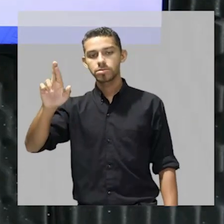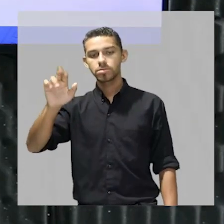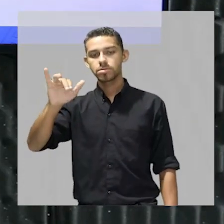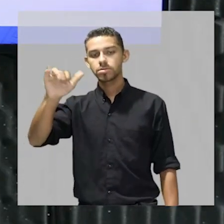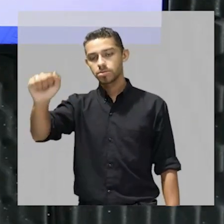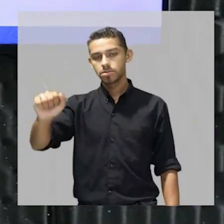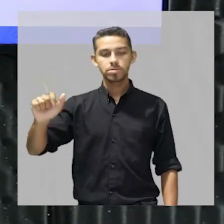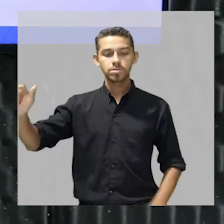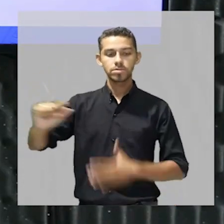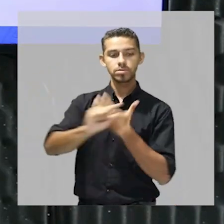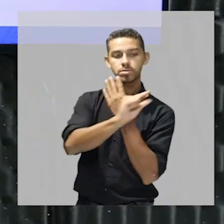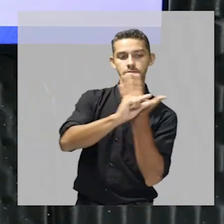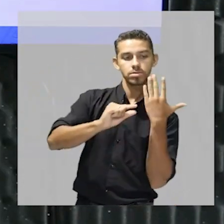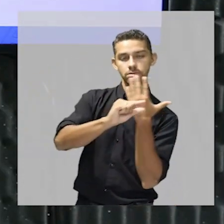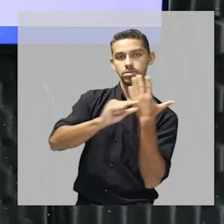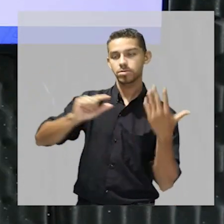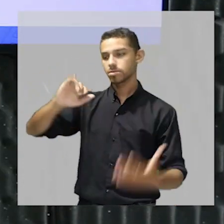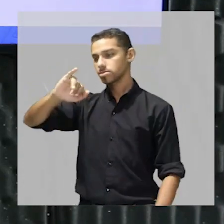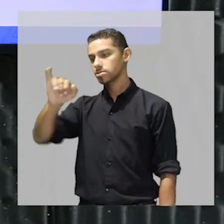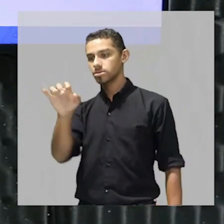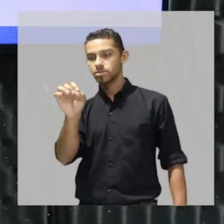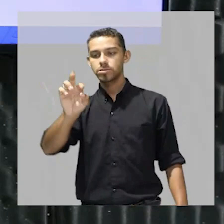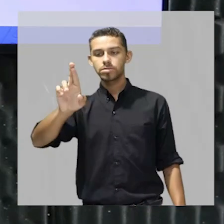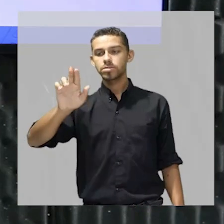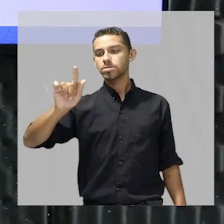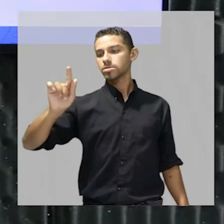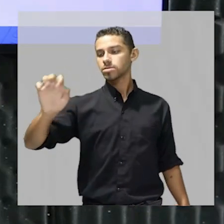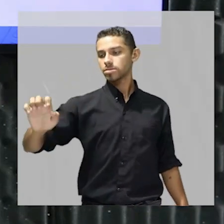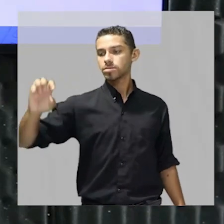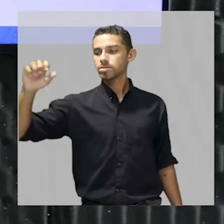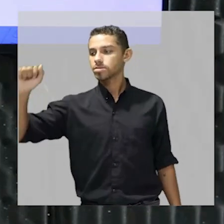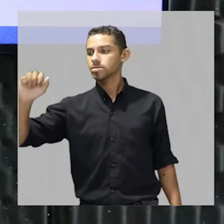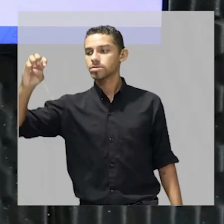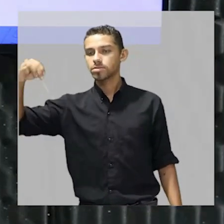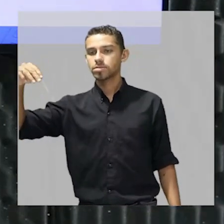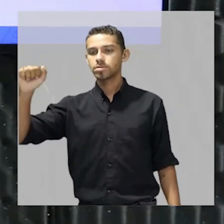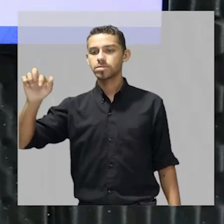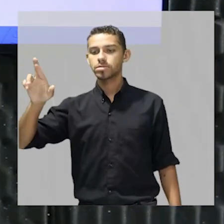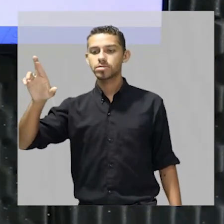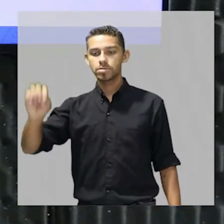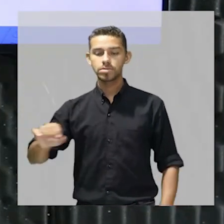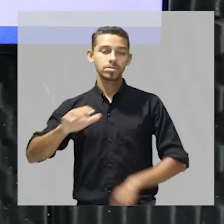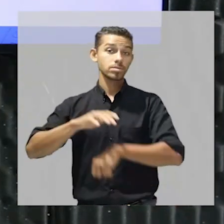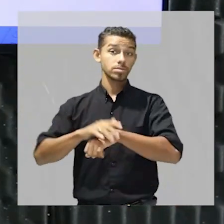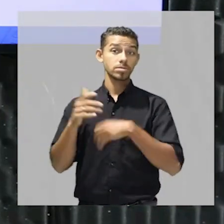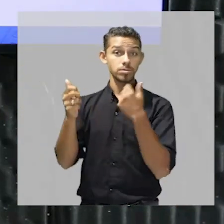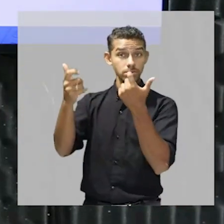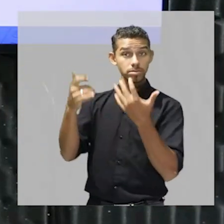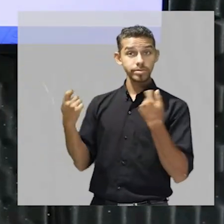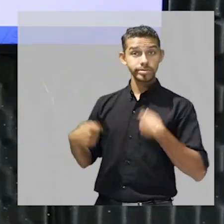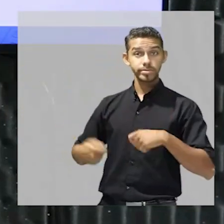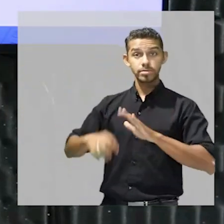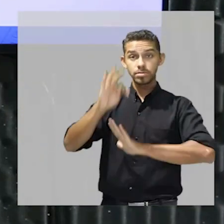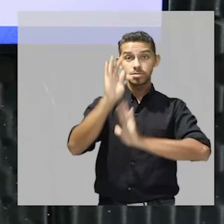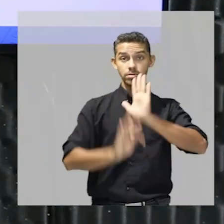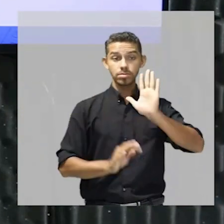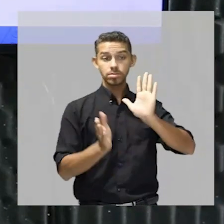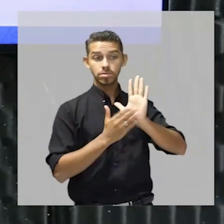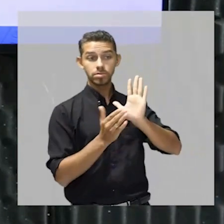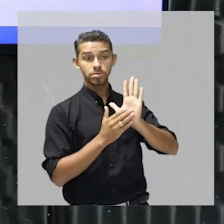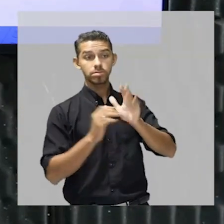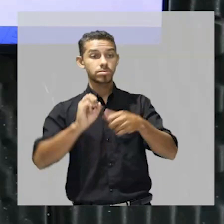nunca li mas eu vou repetir Quem faz o Ema sempre tem que ler algumas obras que